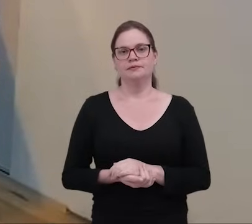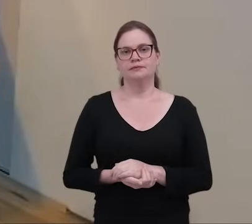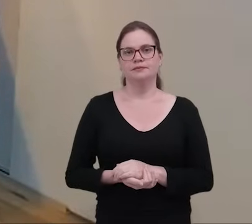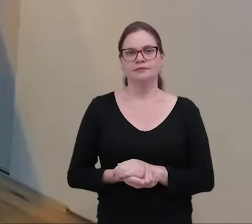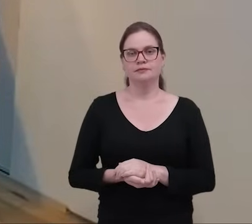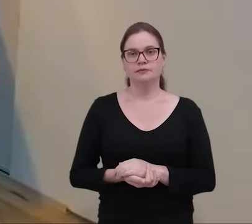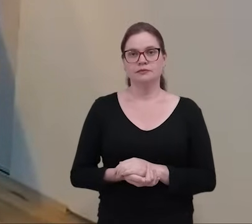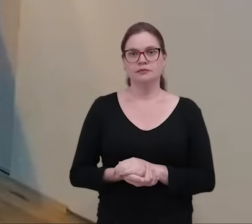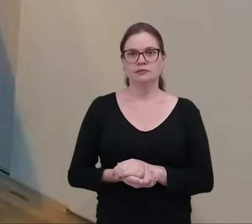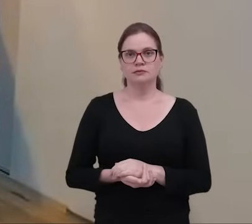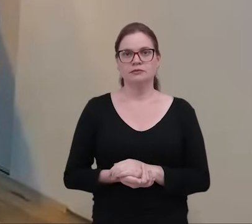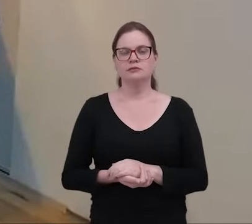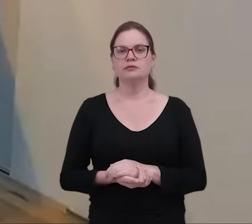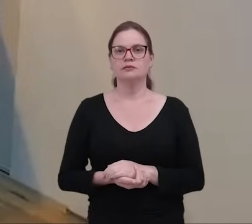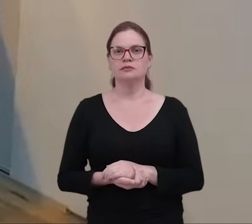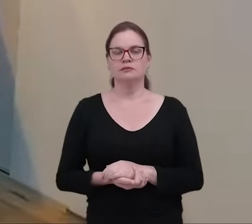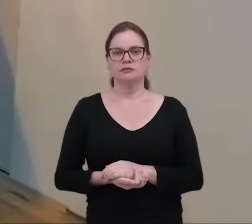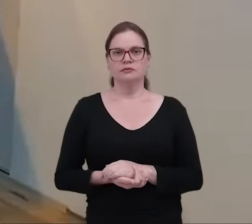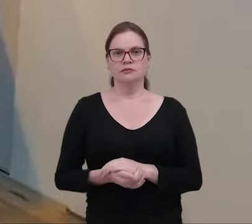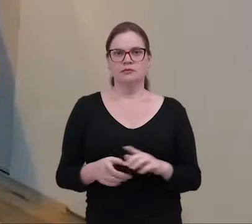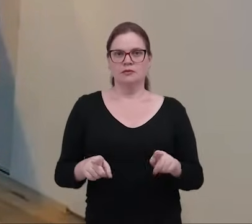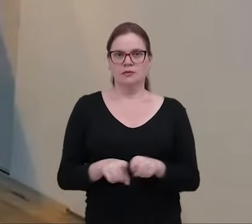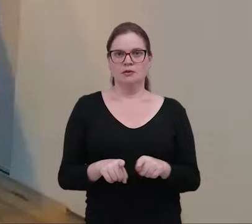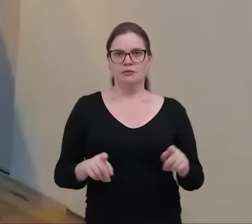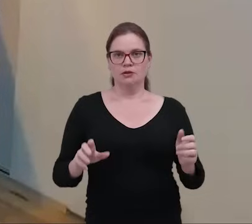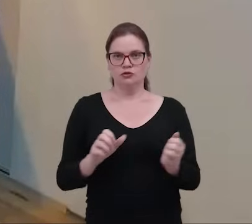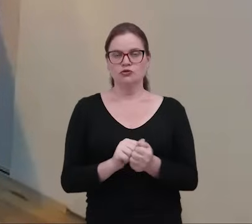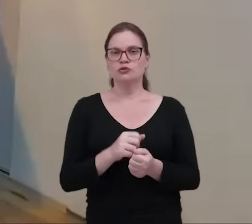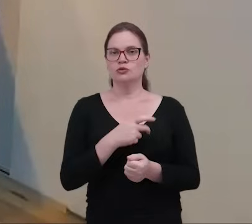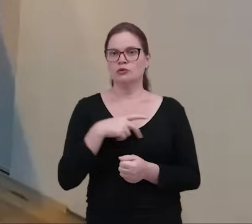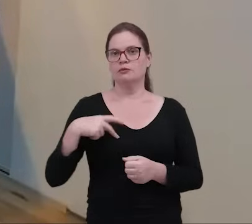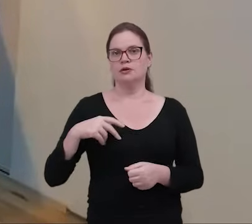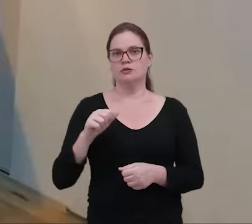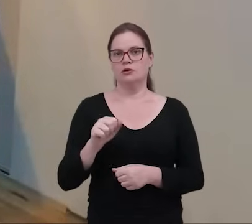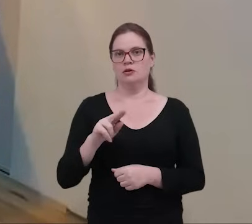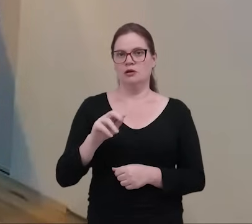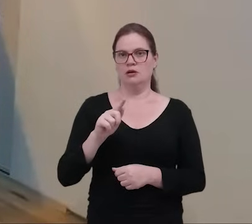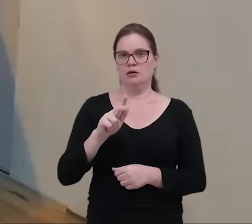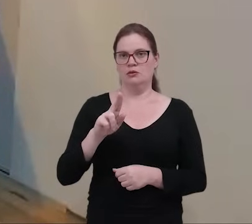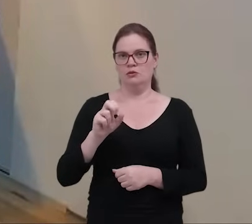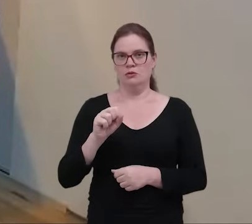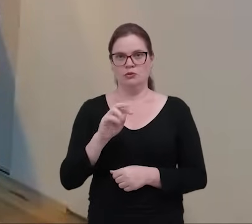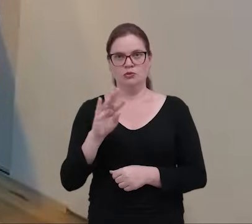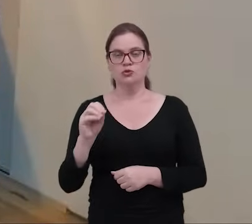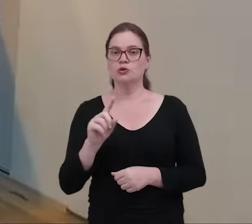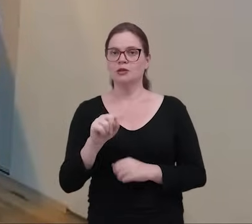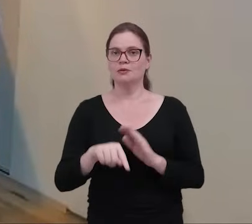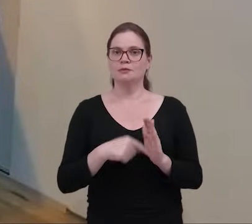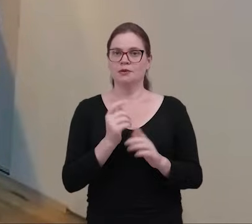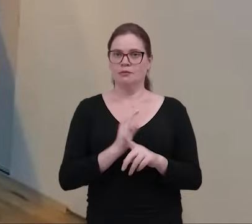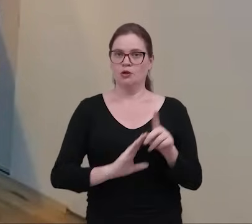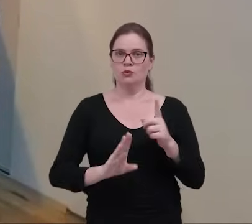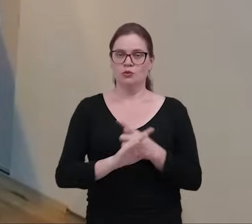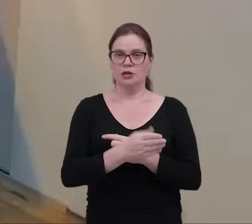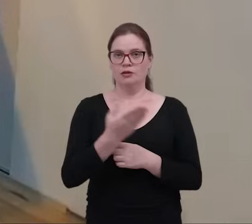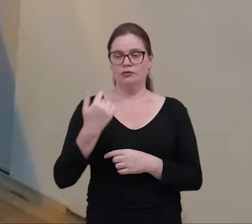junto com o pastor Augusto Billy. O Bísio então era que ia muito lá, e o primeiro culto ele foi na minha casa, ficou